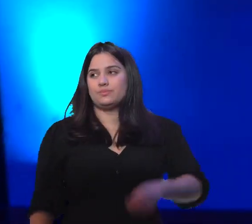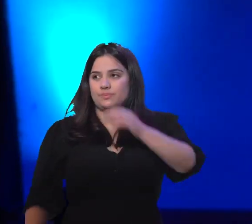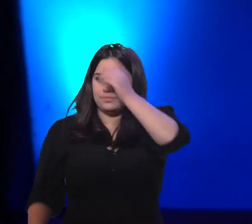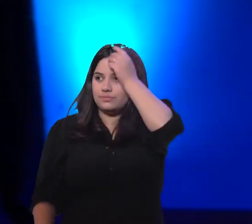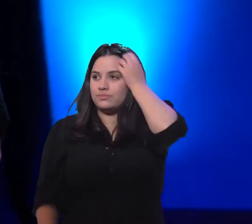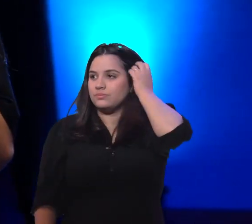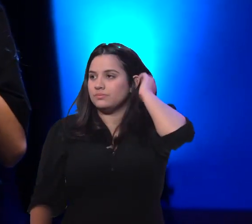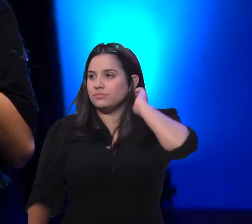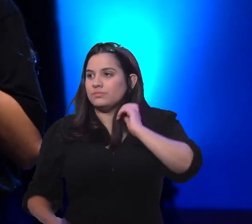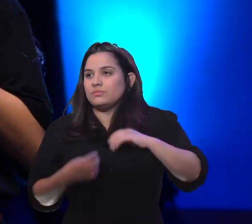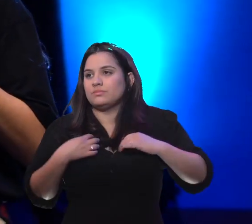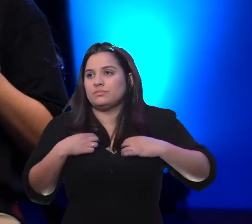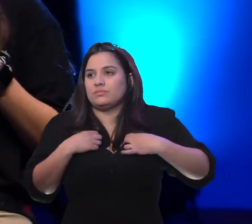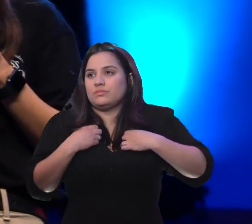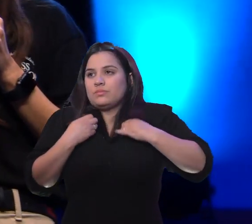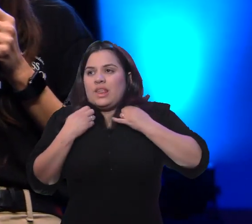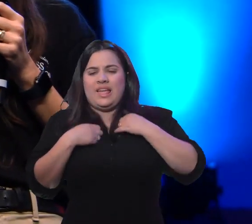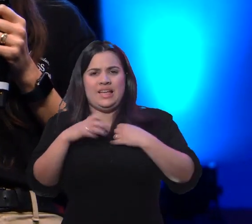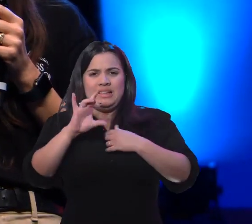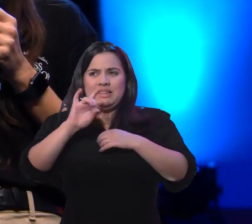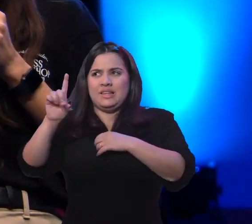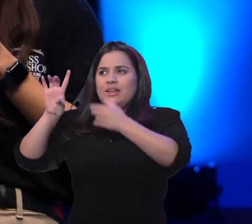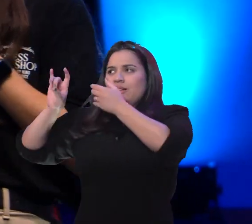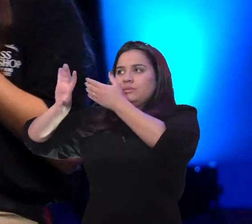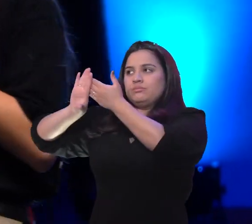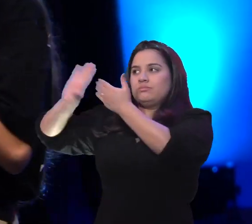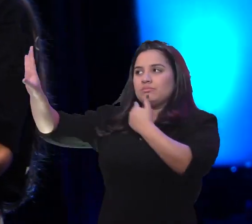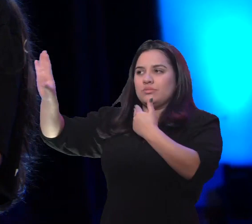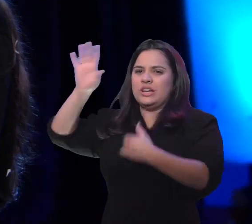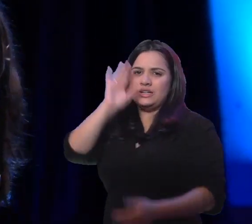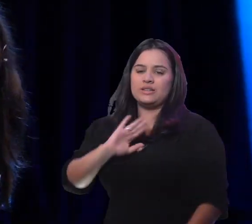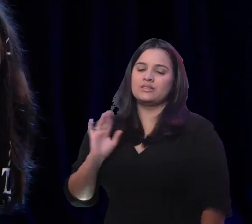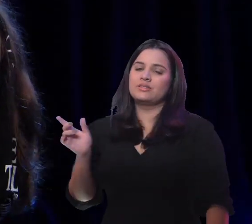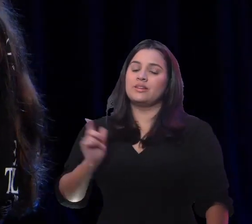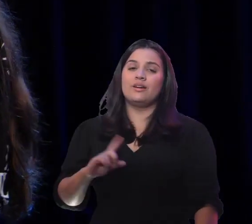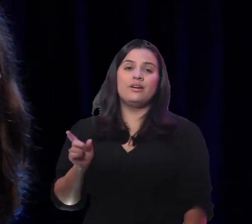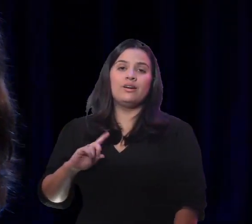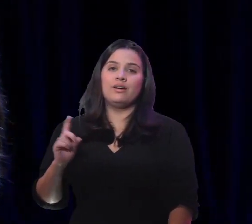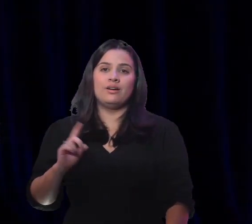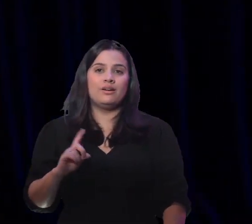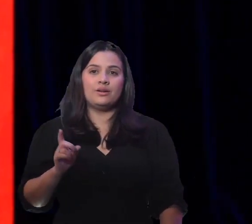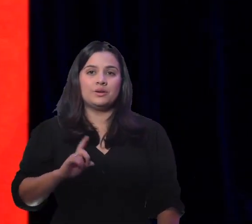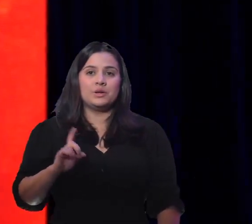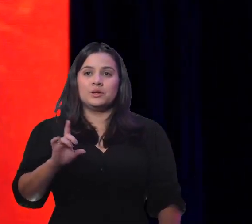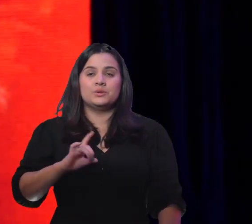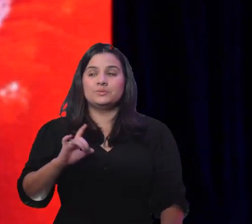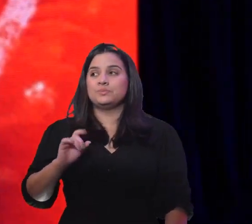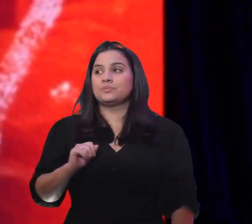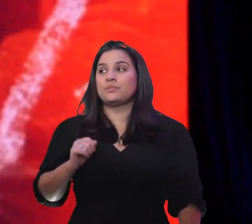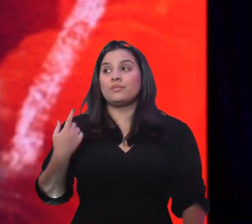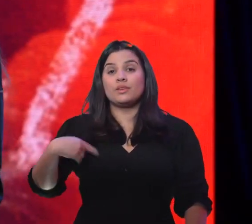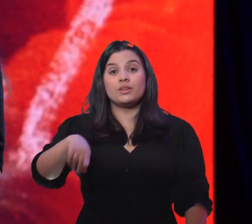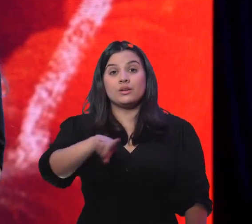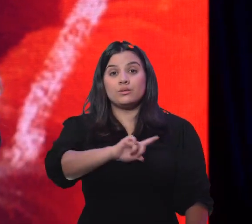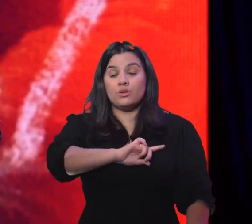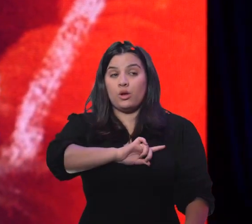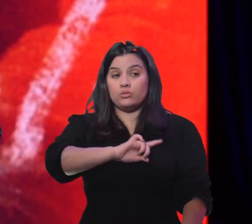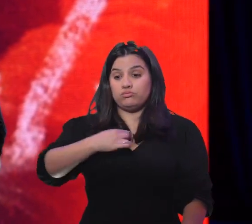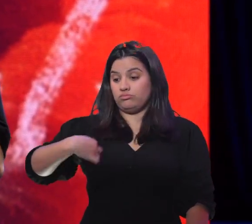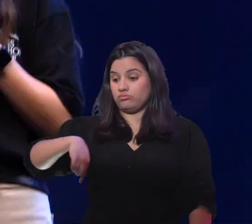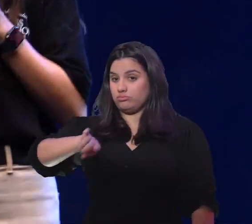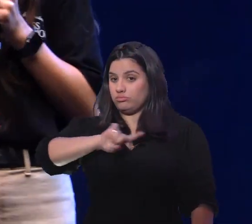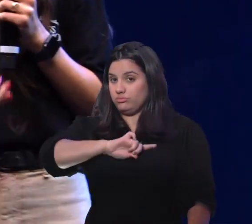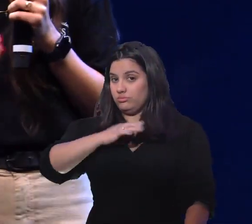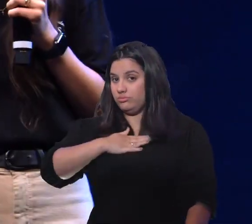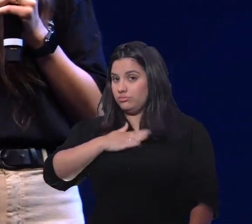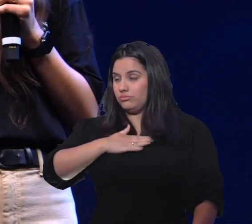Deus não se afasta de ninguém gratuitamente. Deus não retira a presença dele gratuitamente. A gente se afasta.